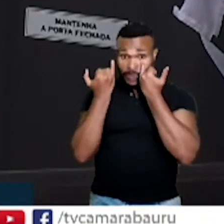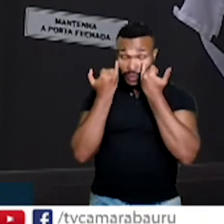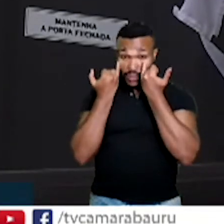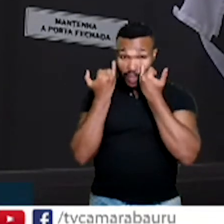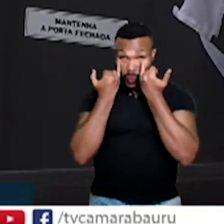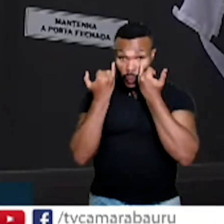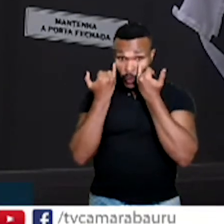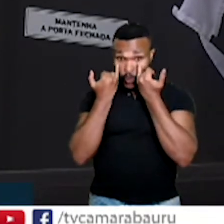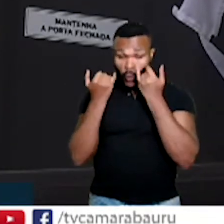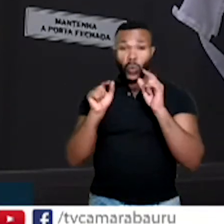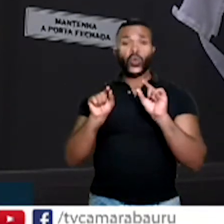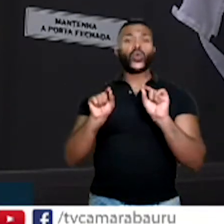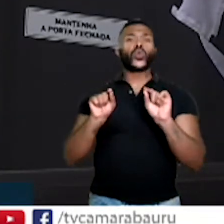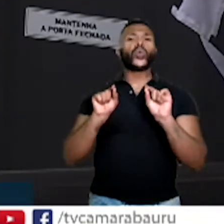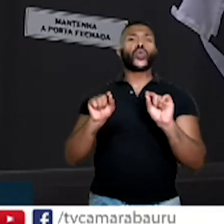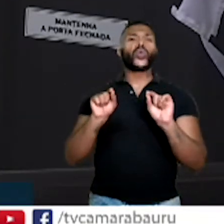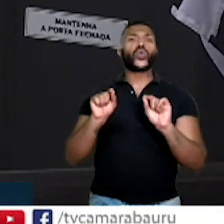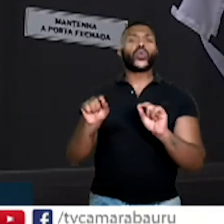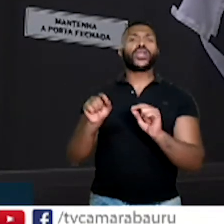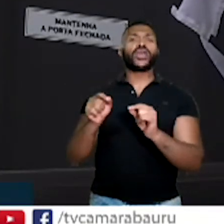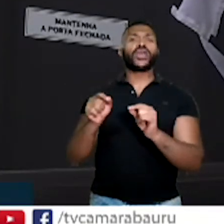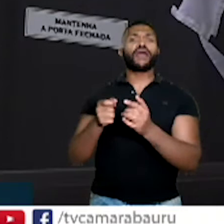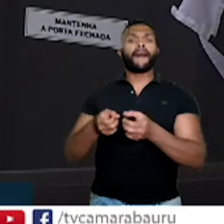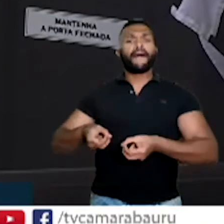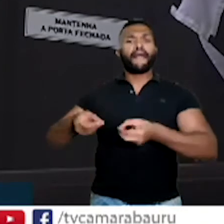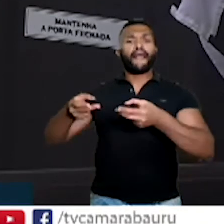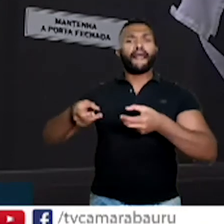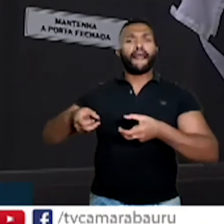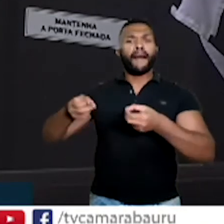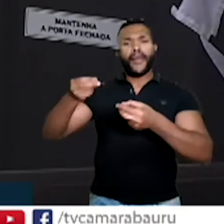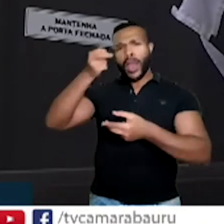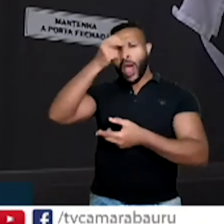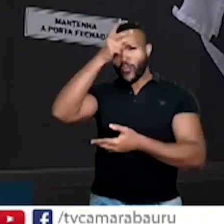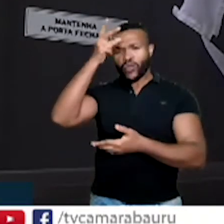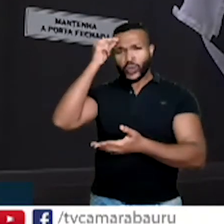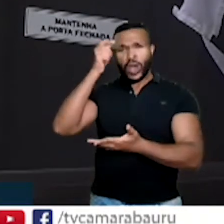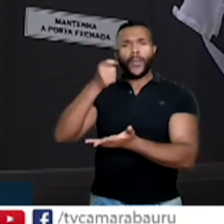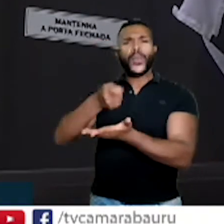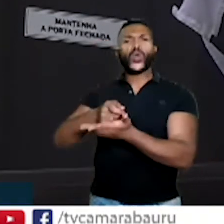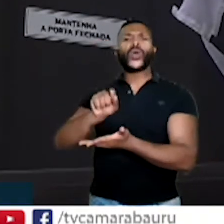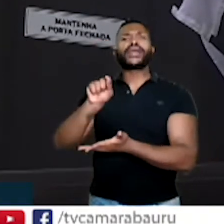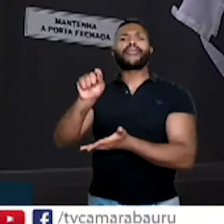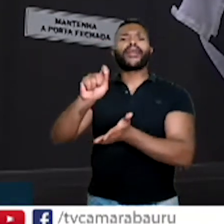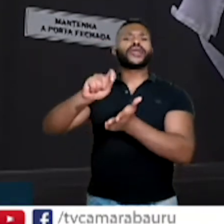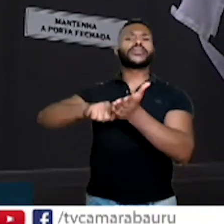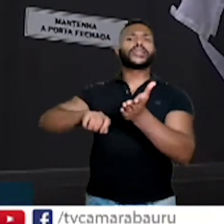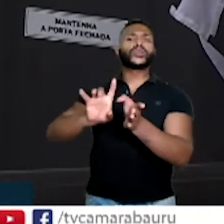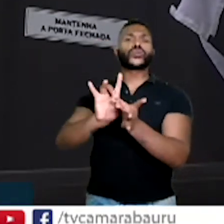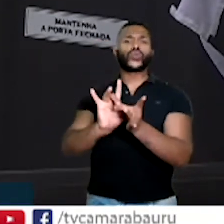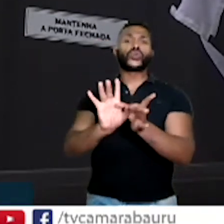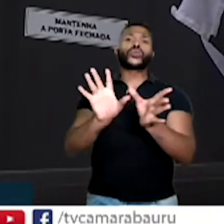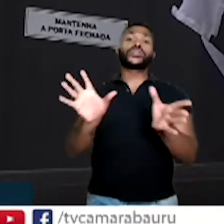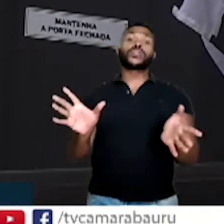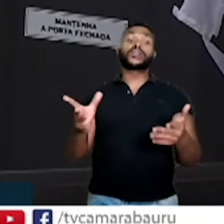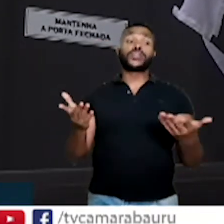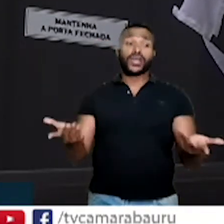quais foram as despesas pagas pelo município, quem assinou a autorização,